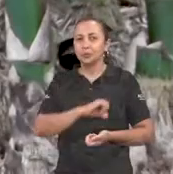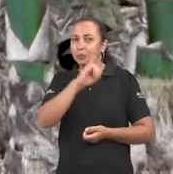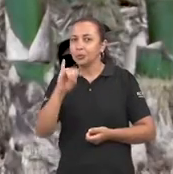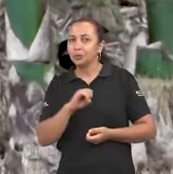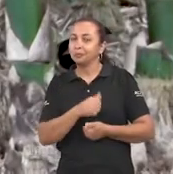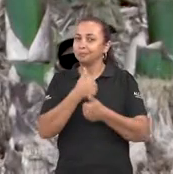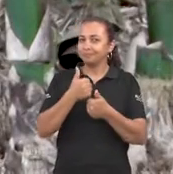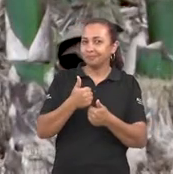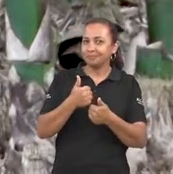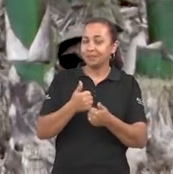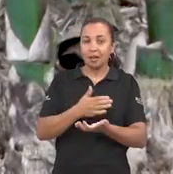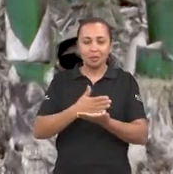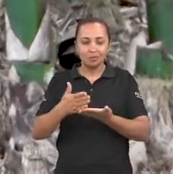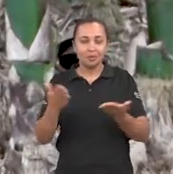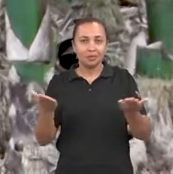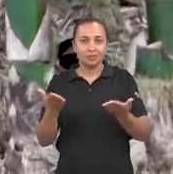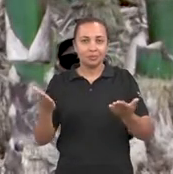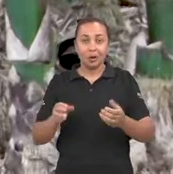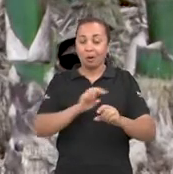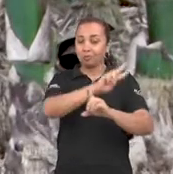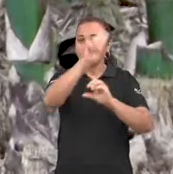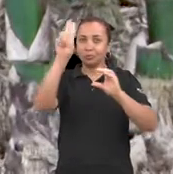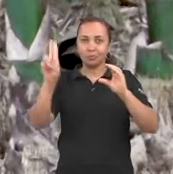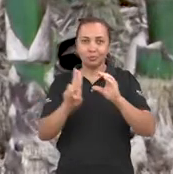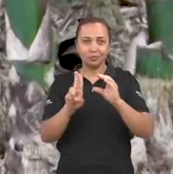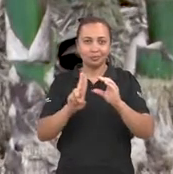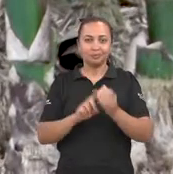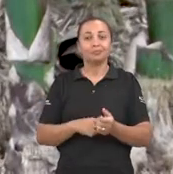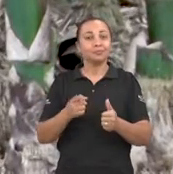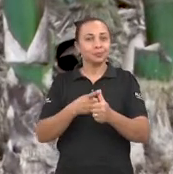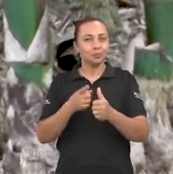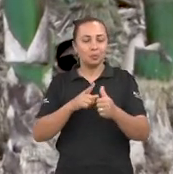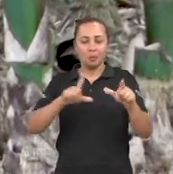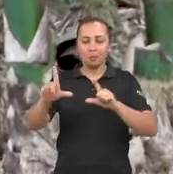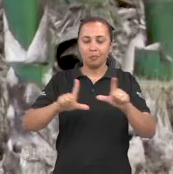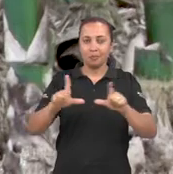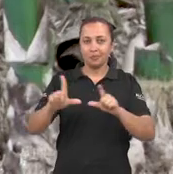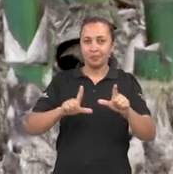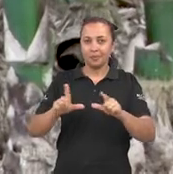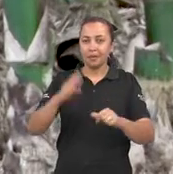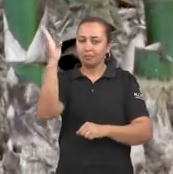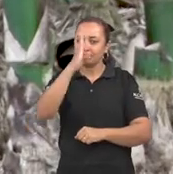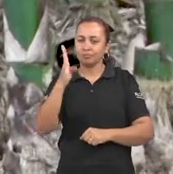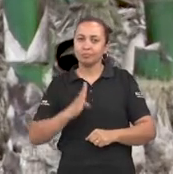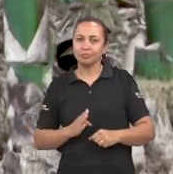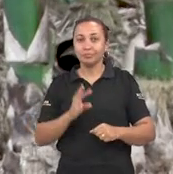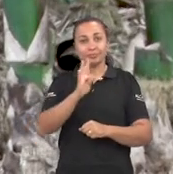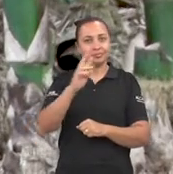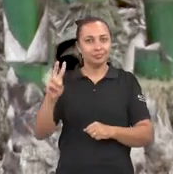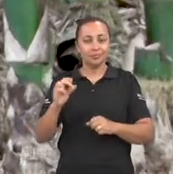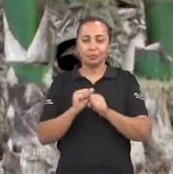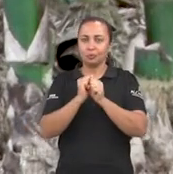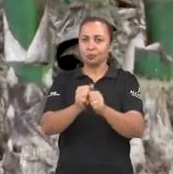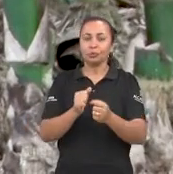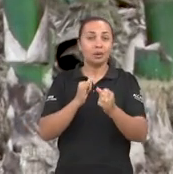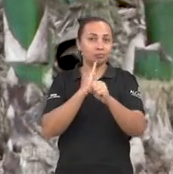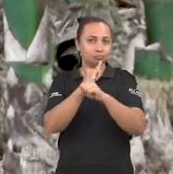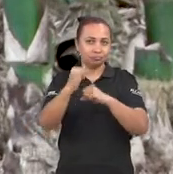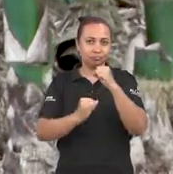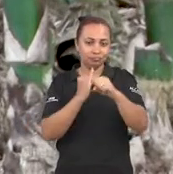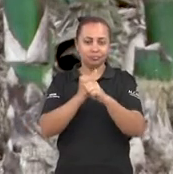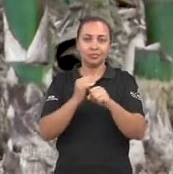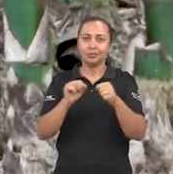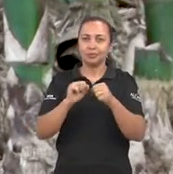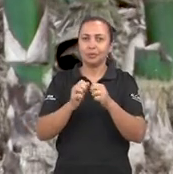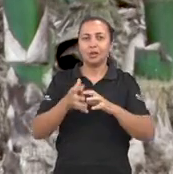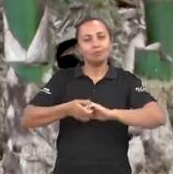o Olá tudo bem A partir de agora você acompanha mais um e ver ciência o primeiro programa brasileiro de TV e internet